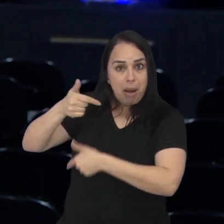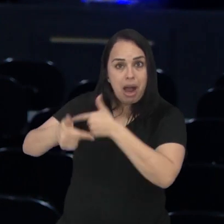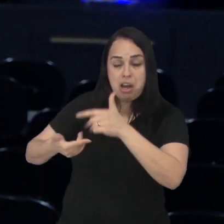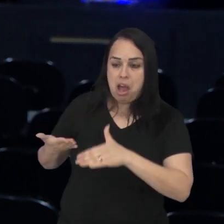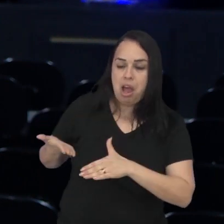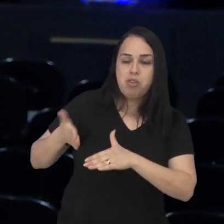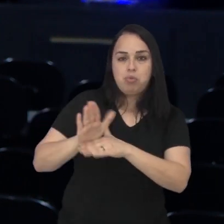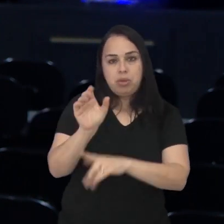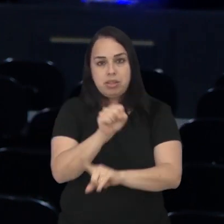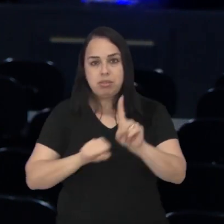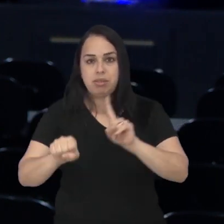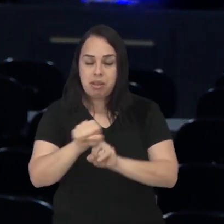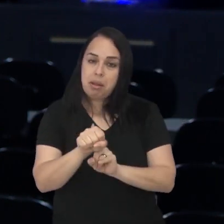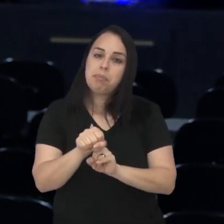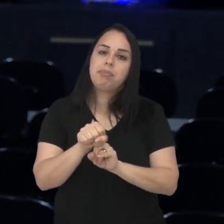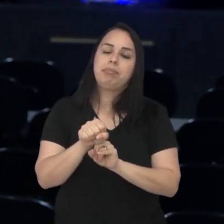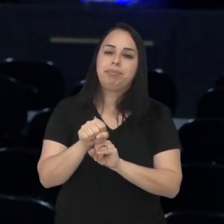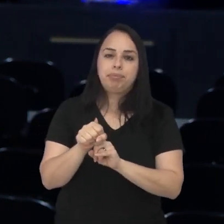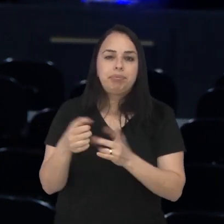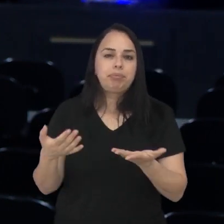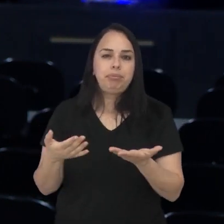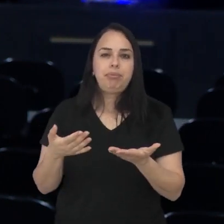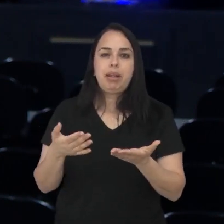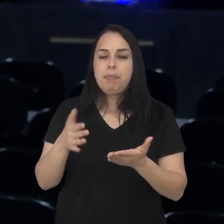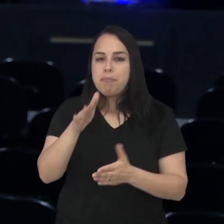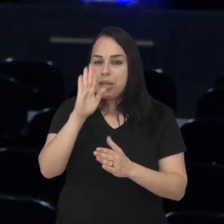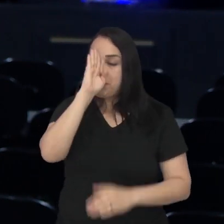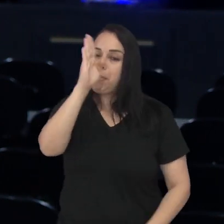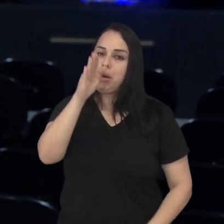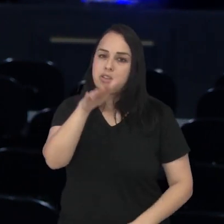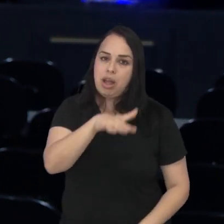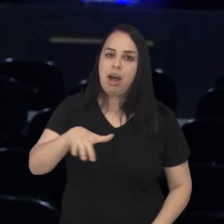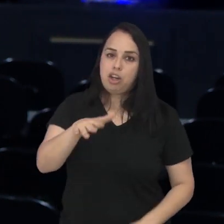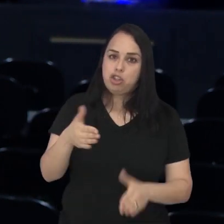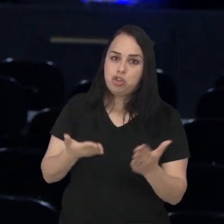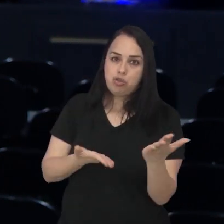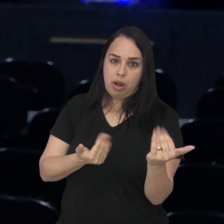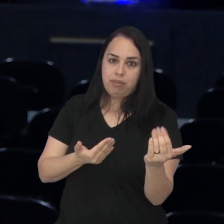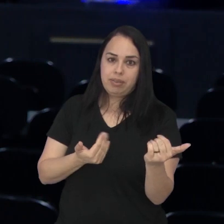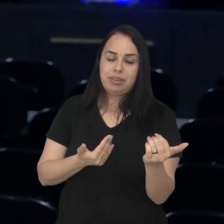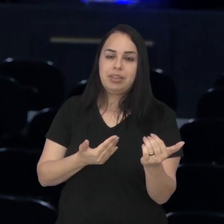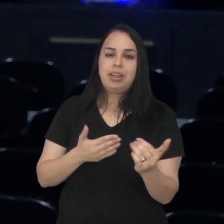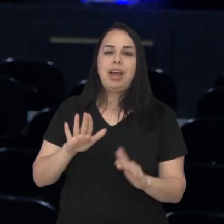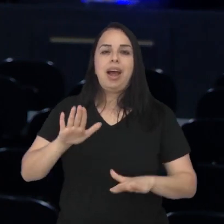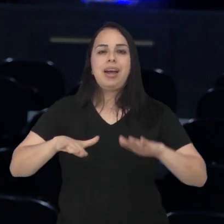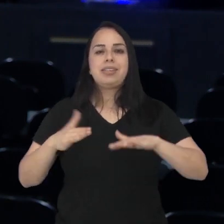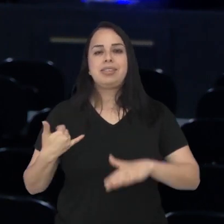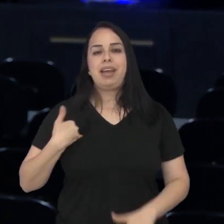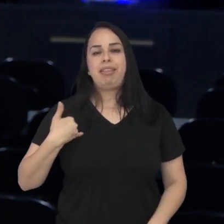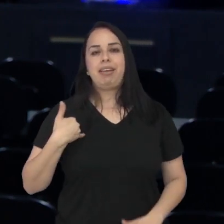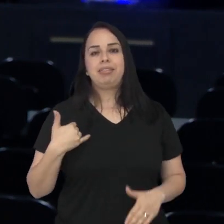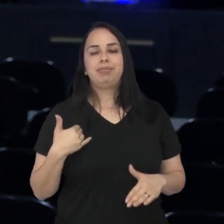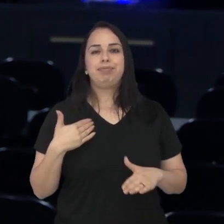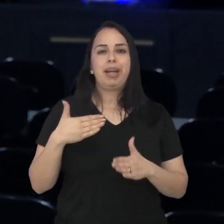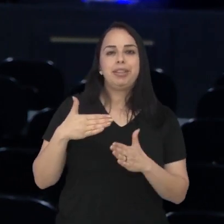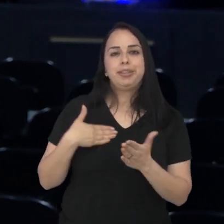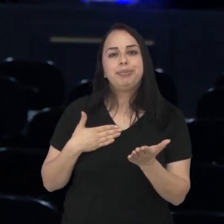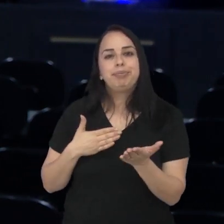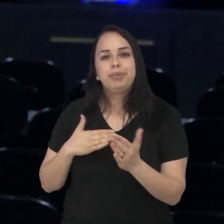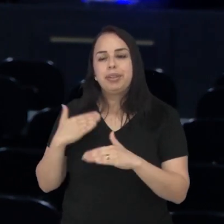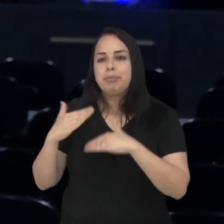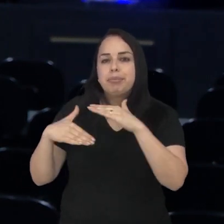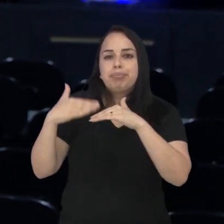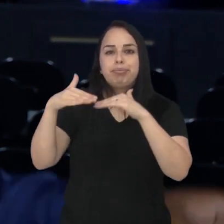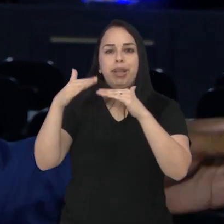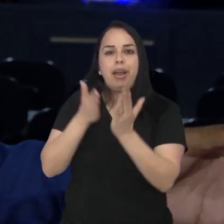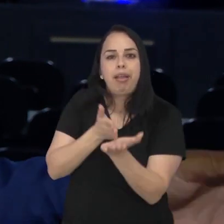para a sociedade, ainda mais quando é relacionado ao jovem, né, que a gente sabe que o jovem pega uma certa idade, às vezes se perdem, e